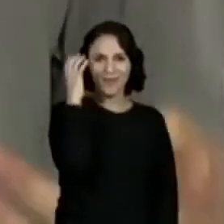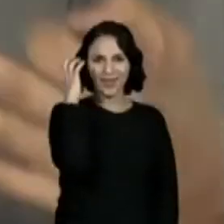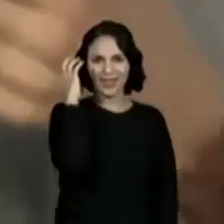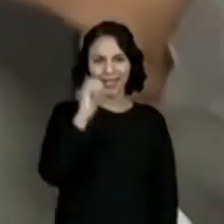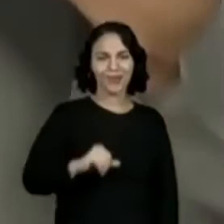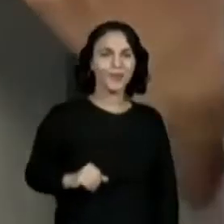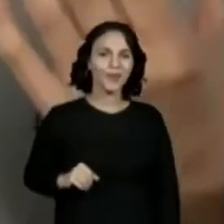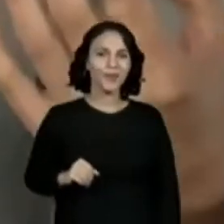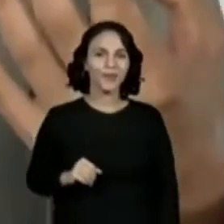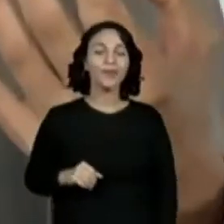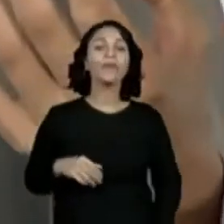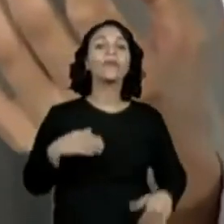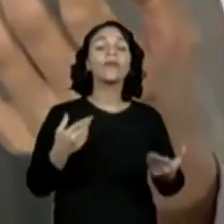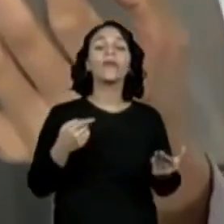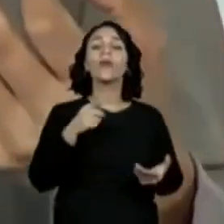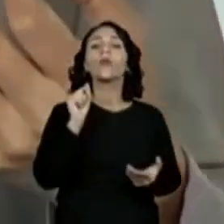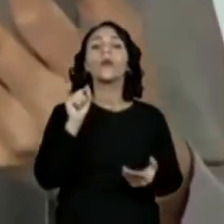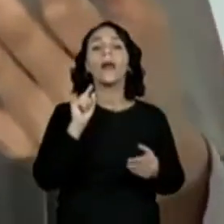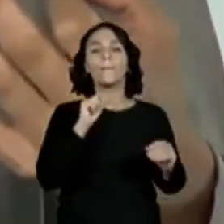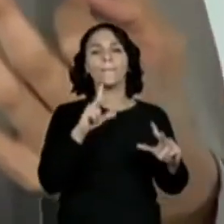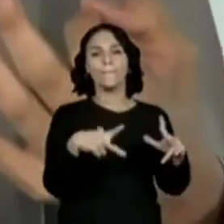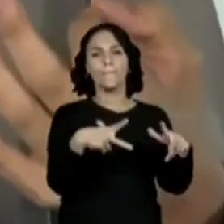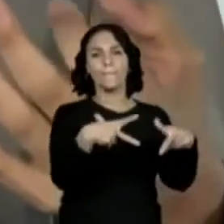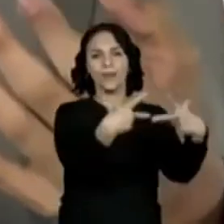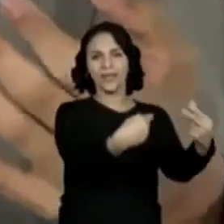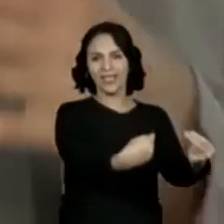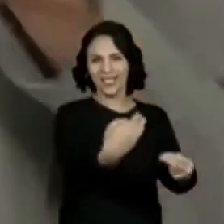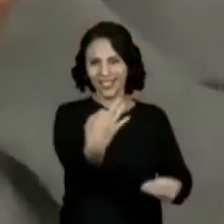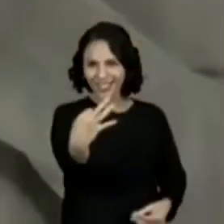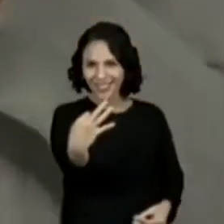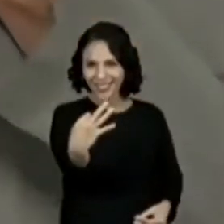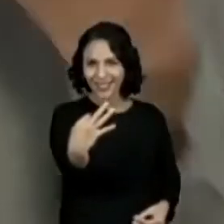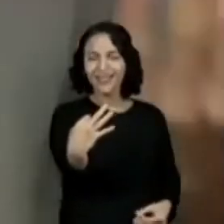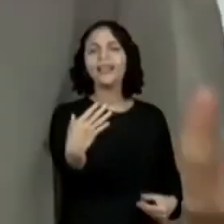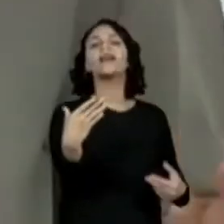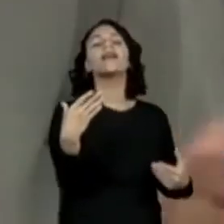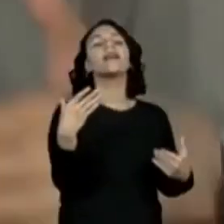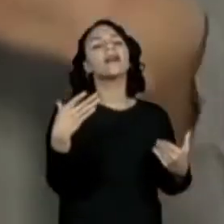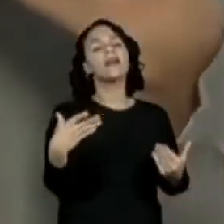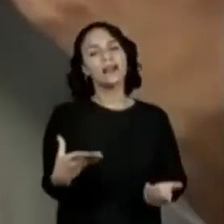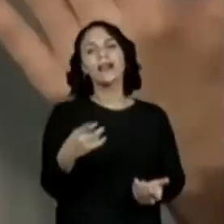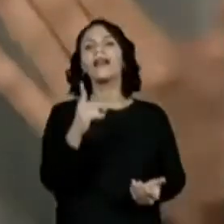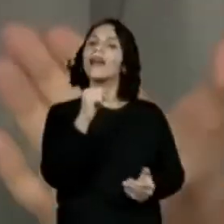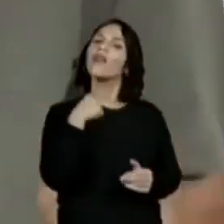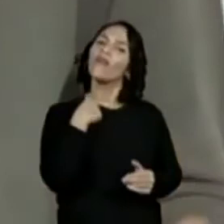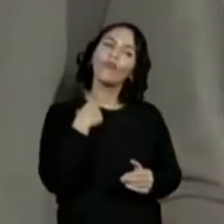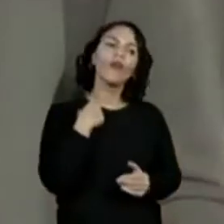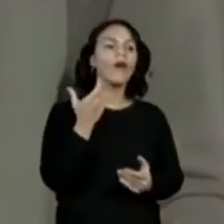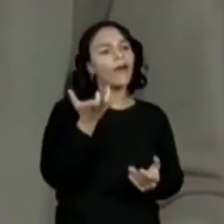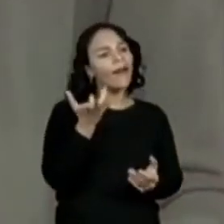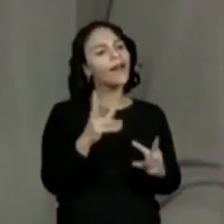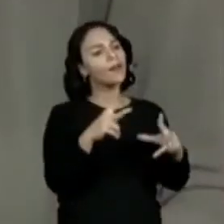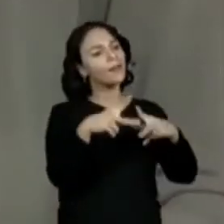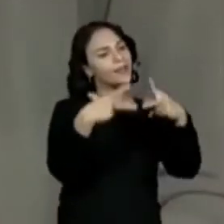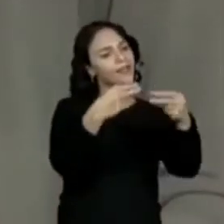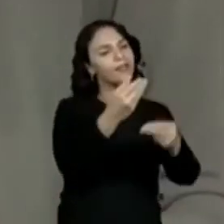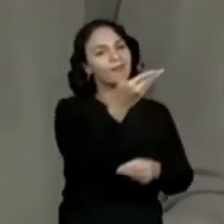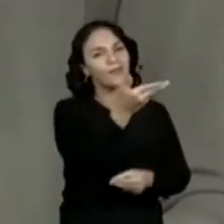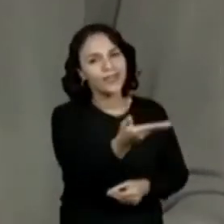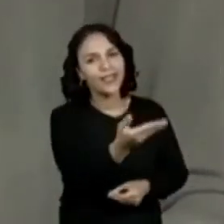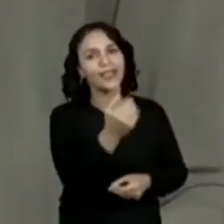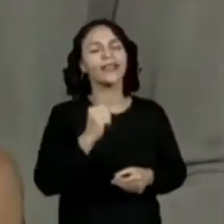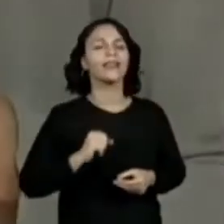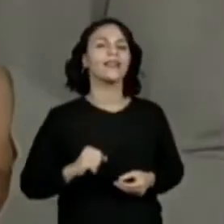Era um oferecimento de um presente, não é? Ela estava dizendo que ia oferecer um presente.